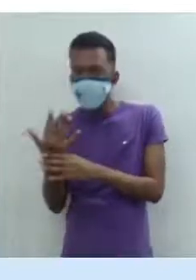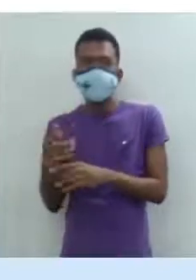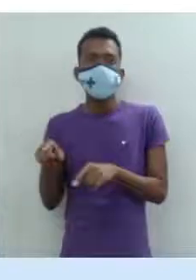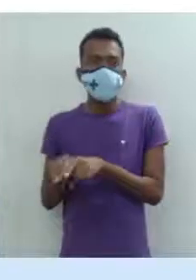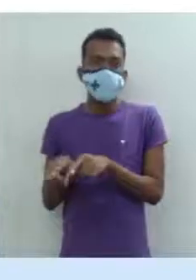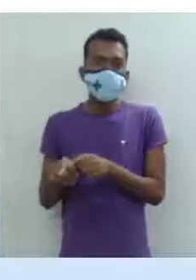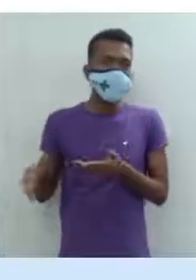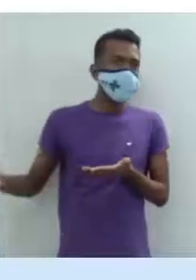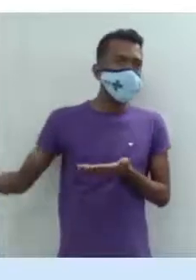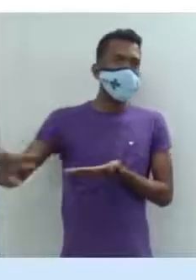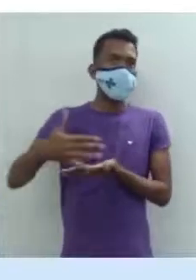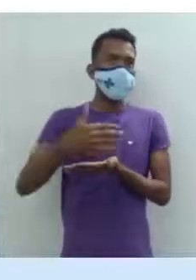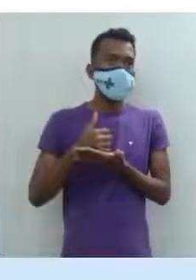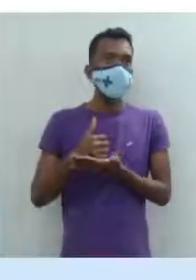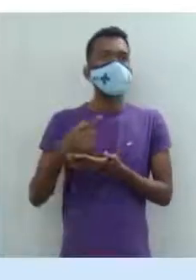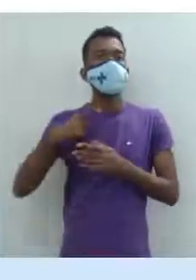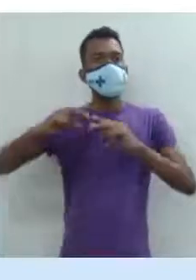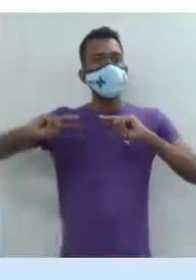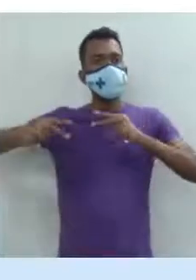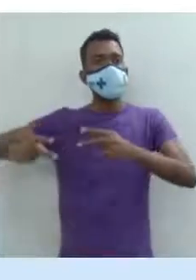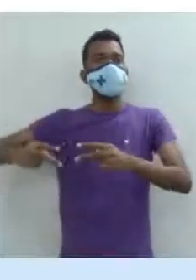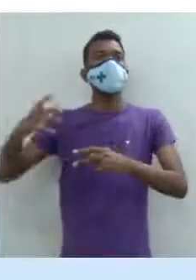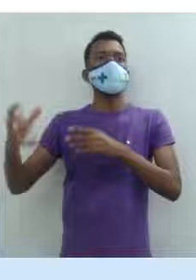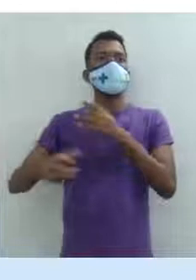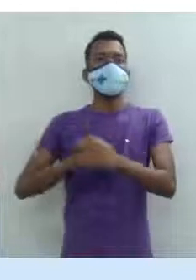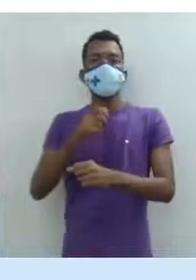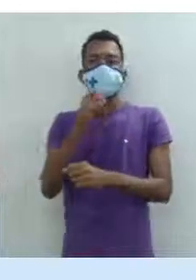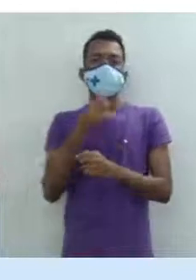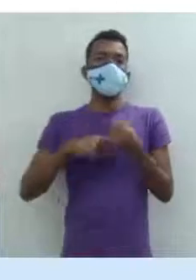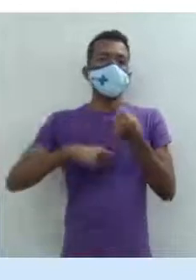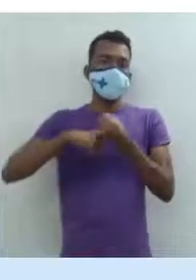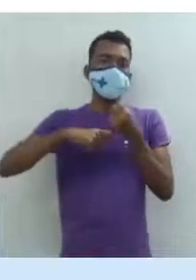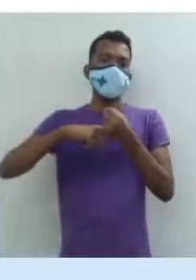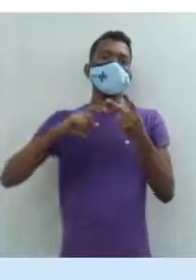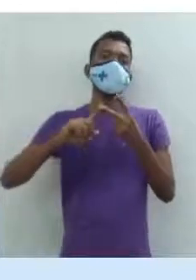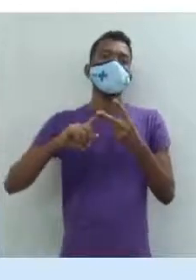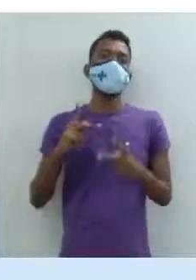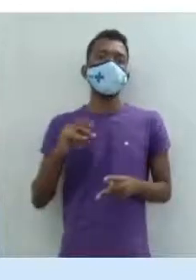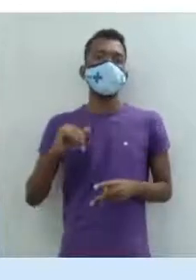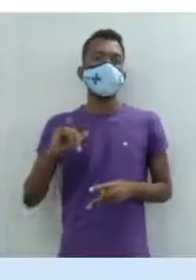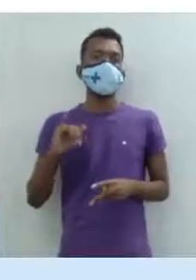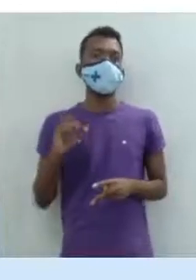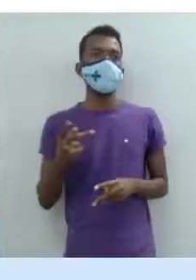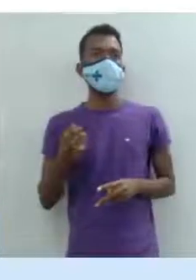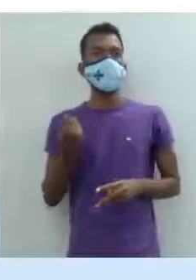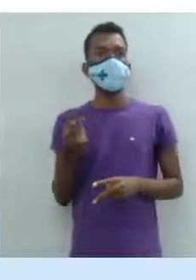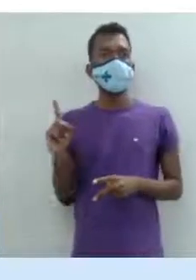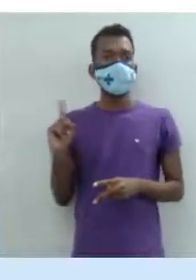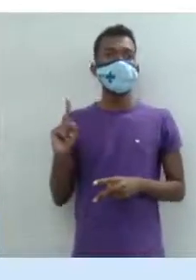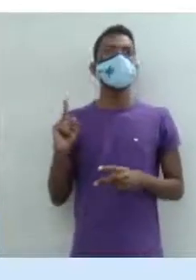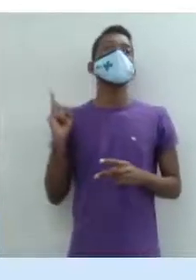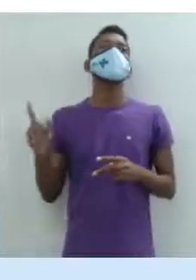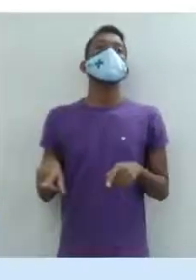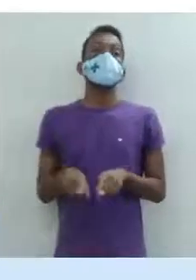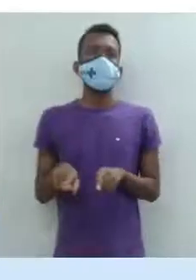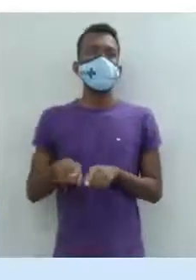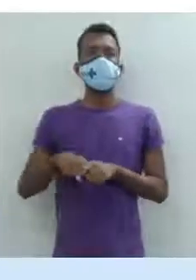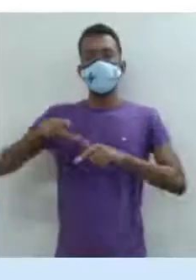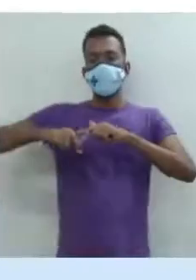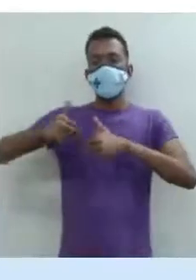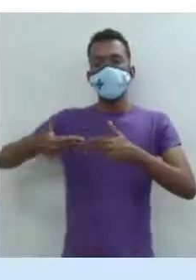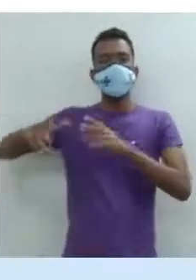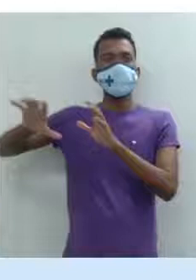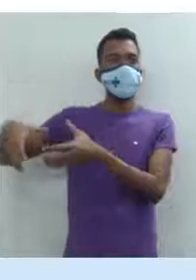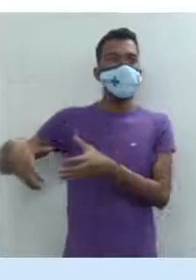isso. Extrair frutos, como a castanha e pinhão. É isso. Transportar produtos.